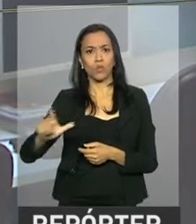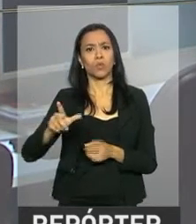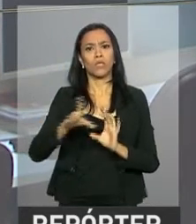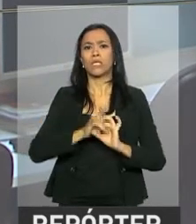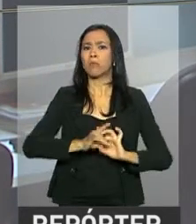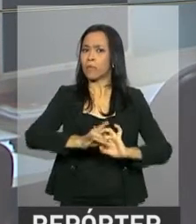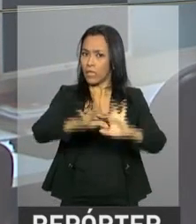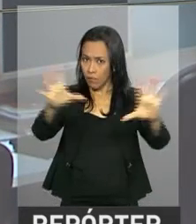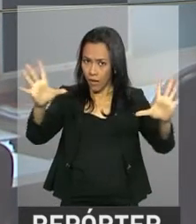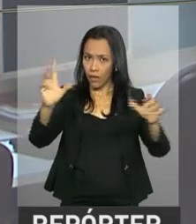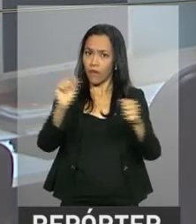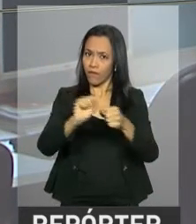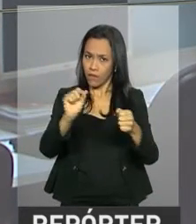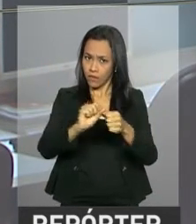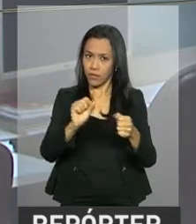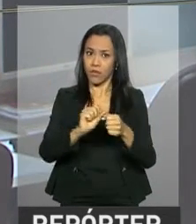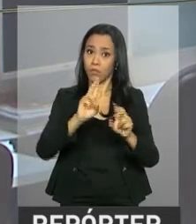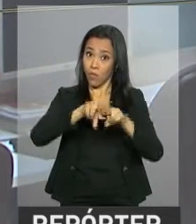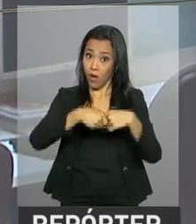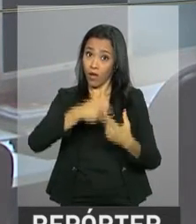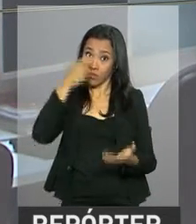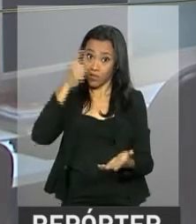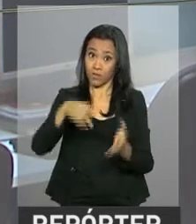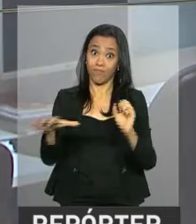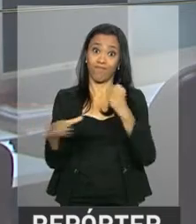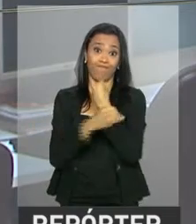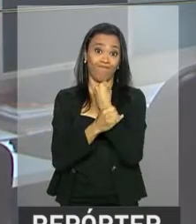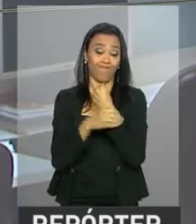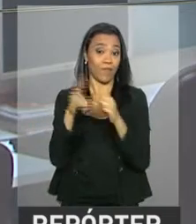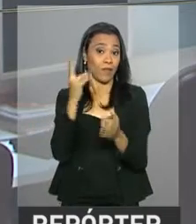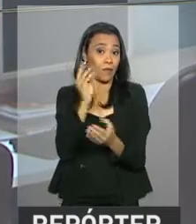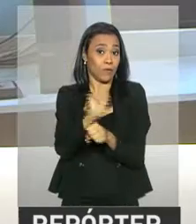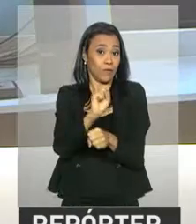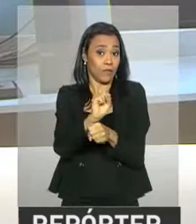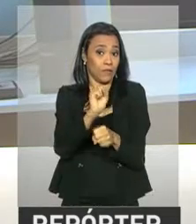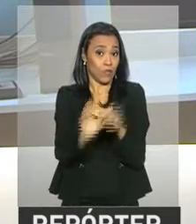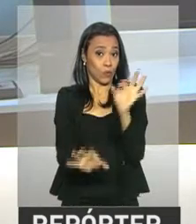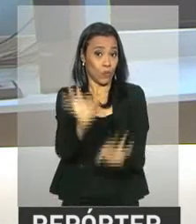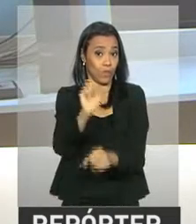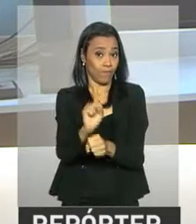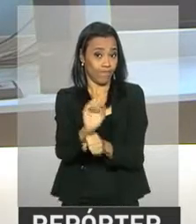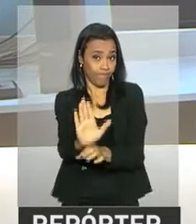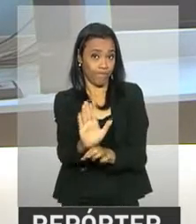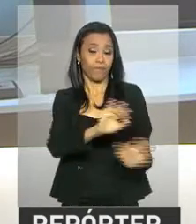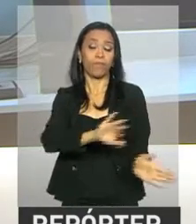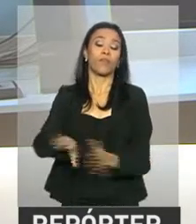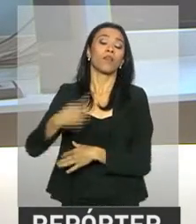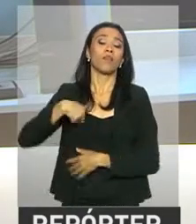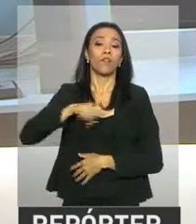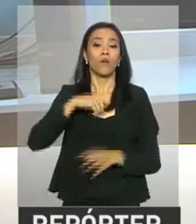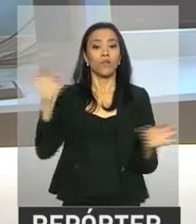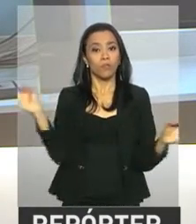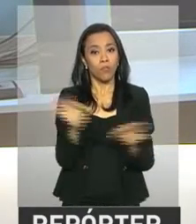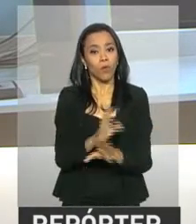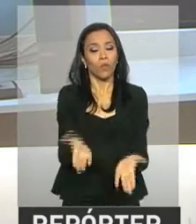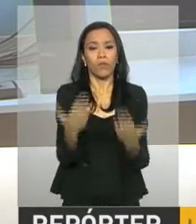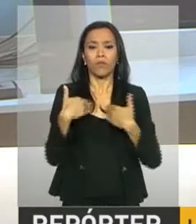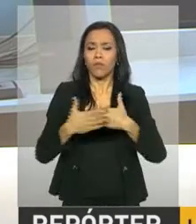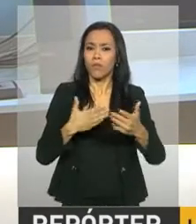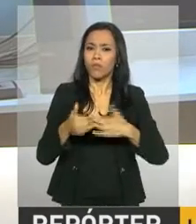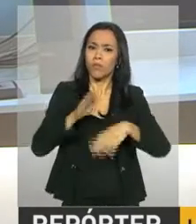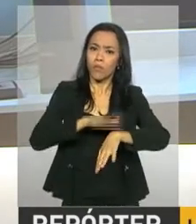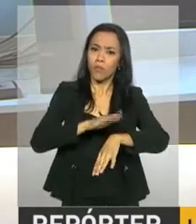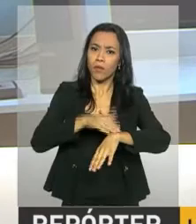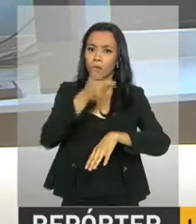toxicológico amparados por decisões provisórias da justiça nós ficamos por aqui voltamos a qualquer momento com outras